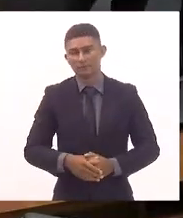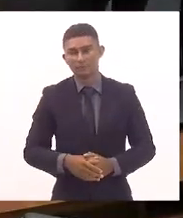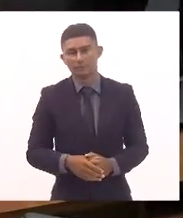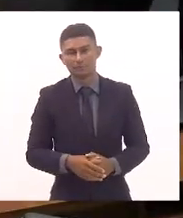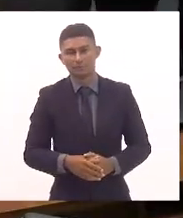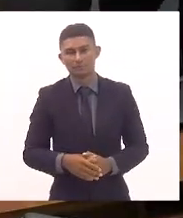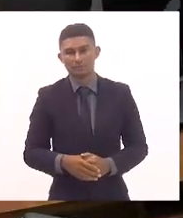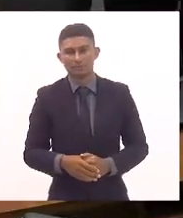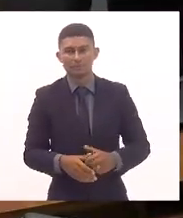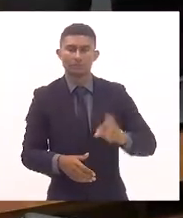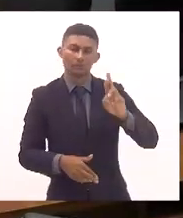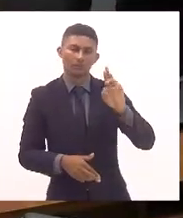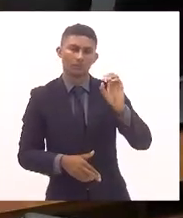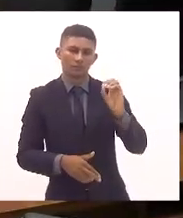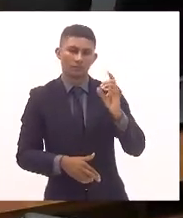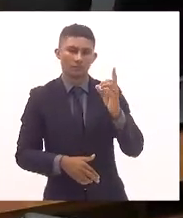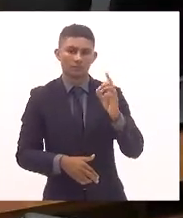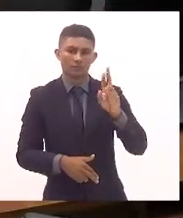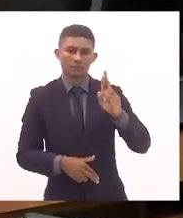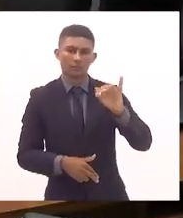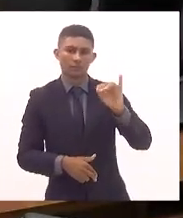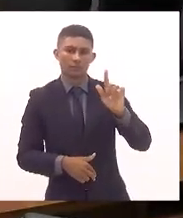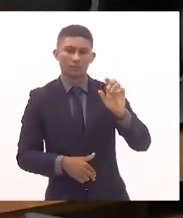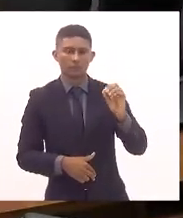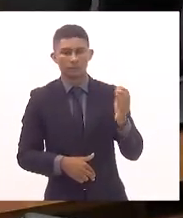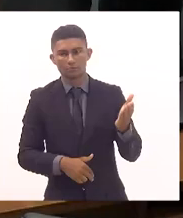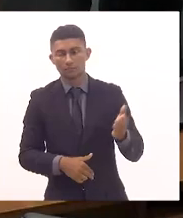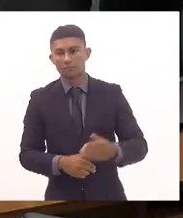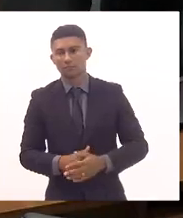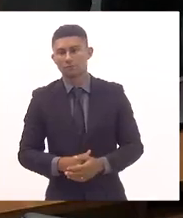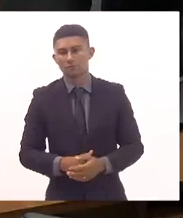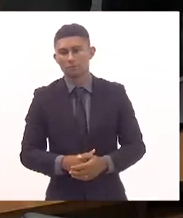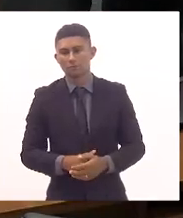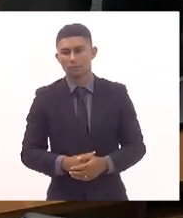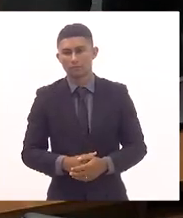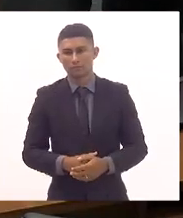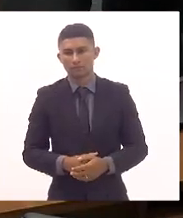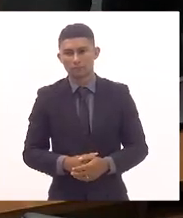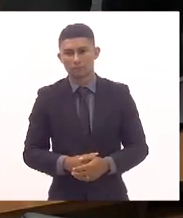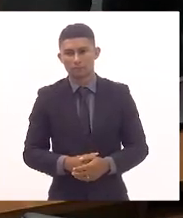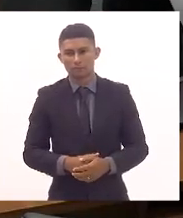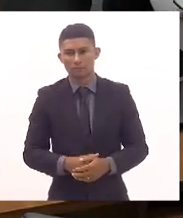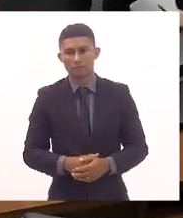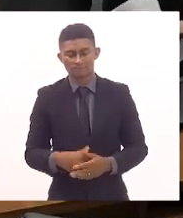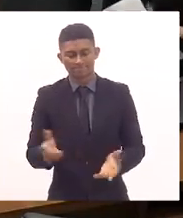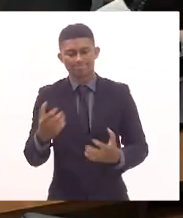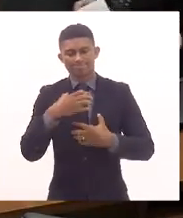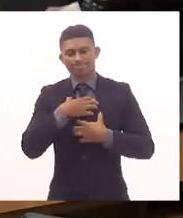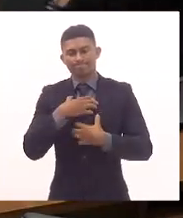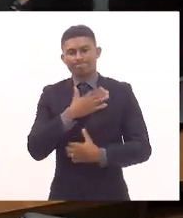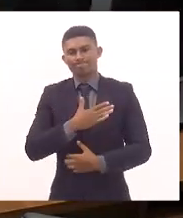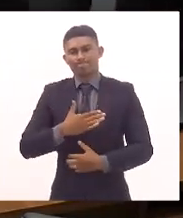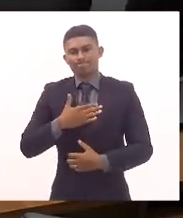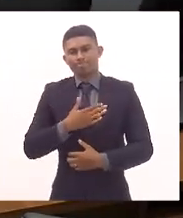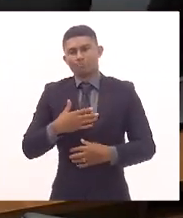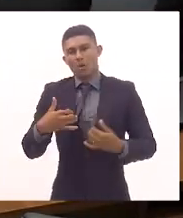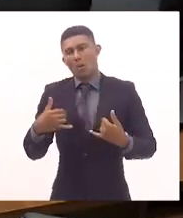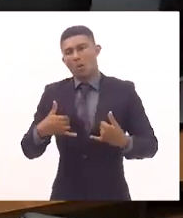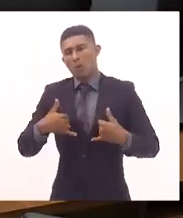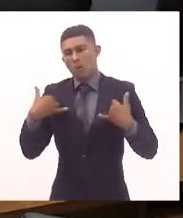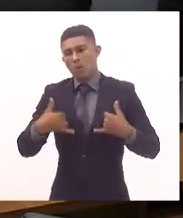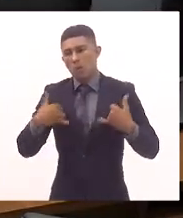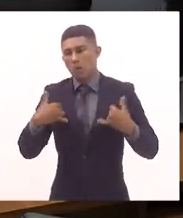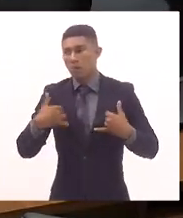Deputado Rodrigo Amorim. Senhor presidente, muito honrado. De Vossa Excelência. Eu não sei se